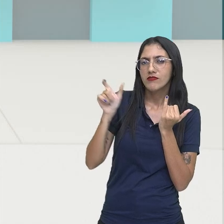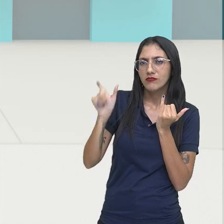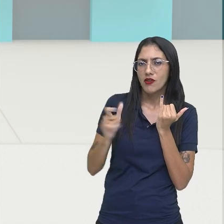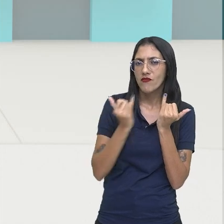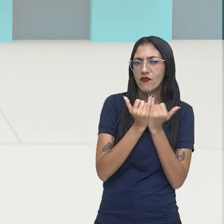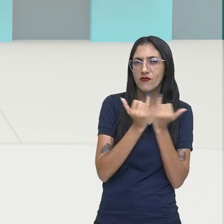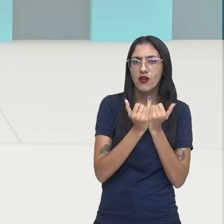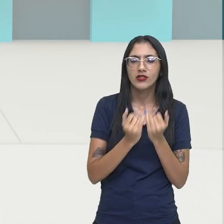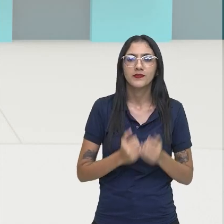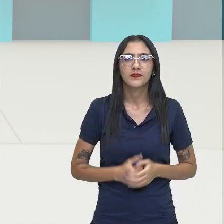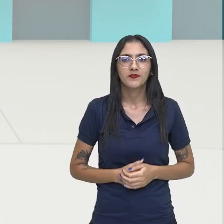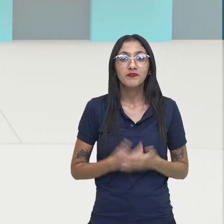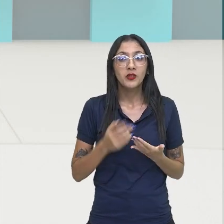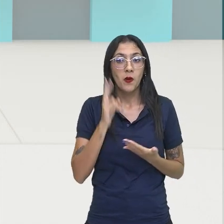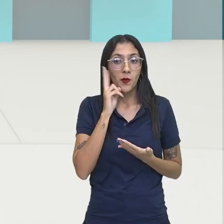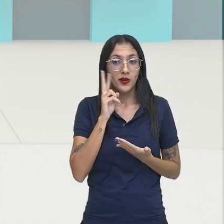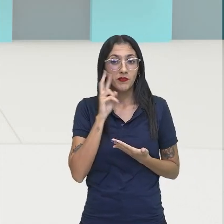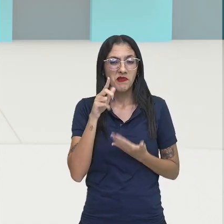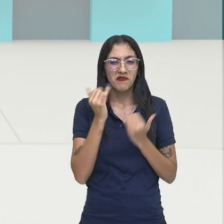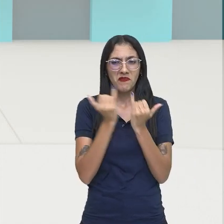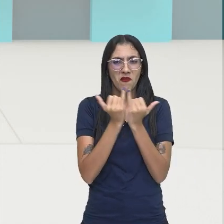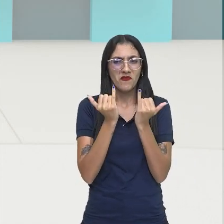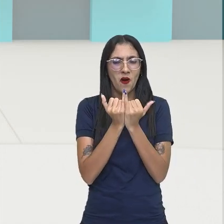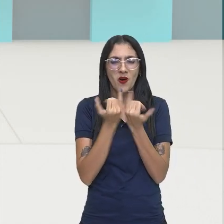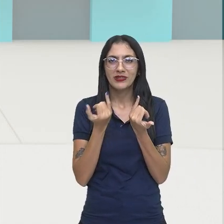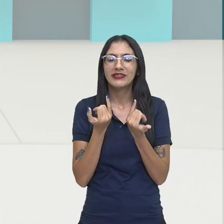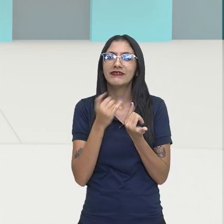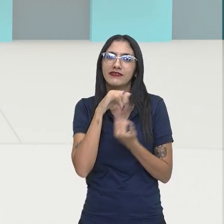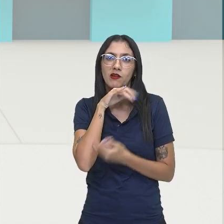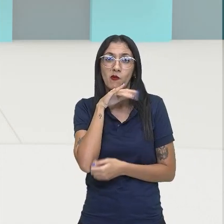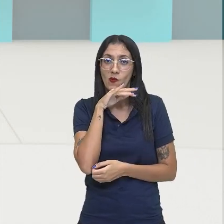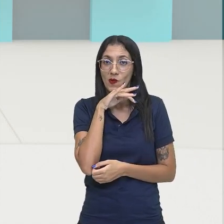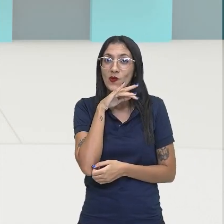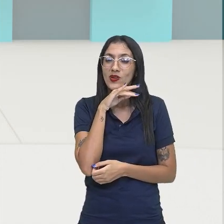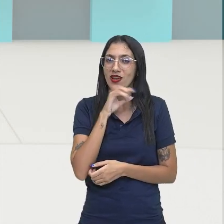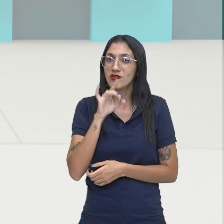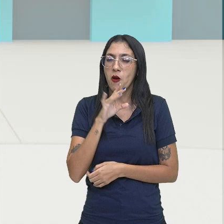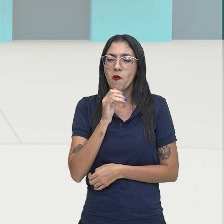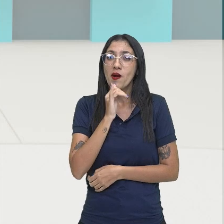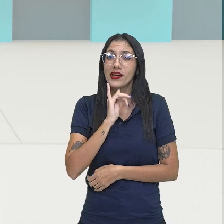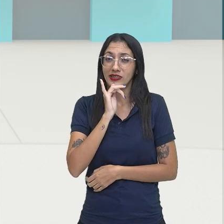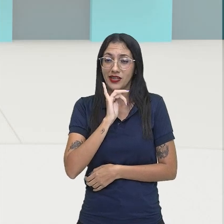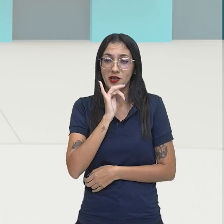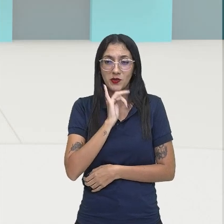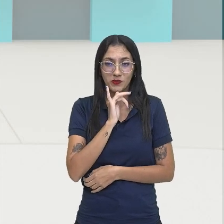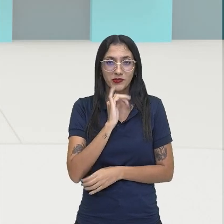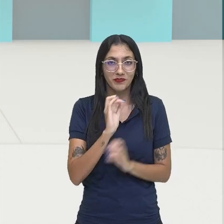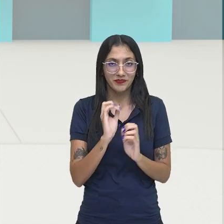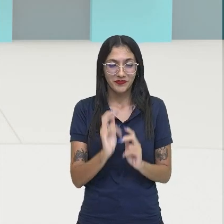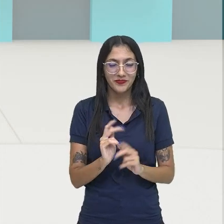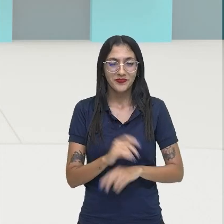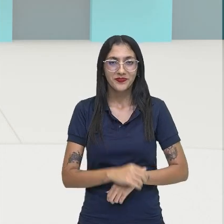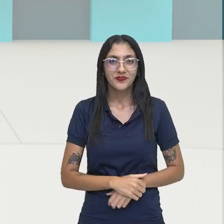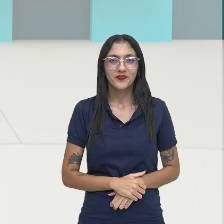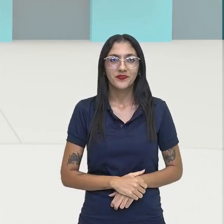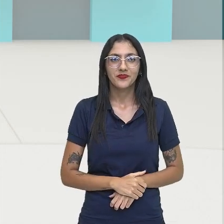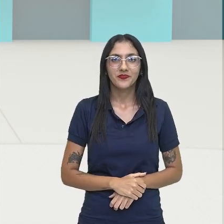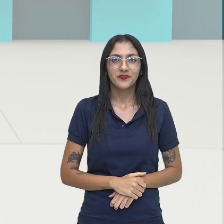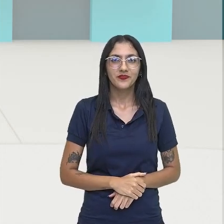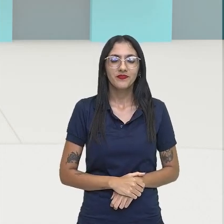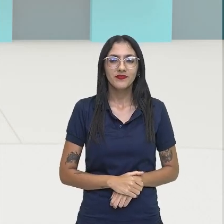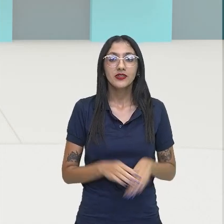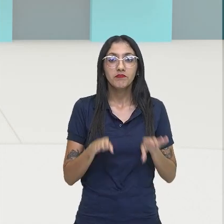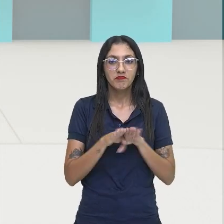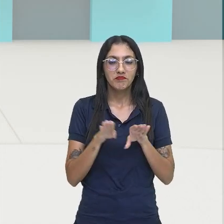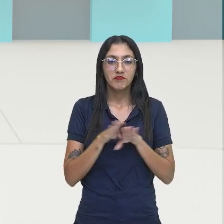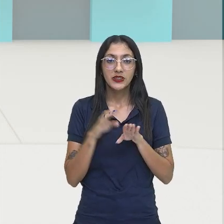olha, vale lembrar que fofoca não é uma coisa legal não, viu, gente? É só um exemplo, mas não é para vocês levarem para a vida, ok? E aí nós temos